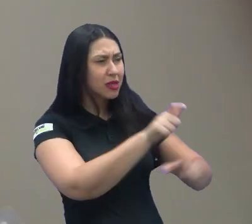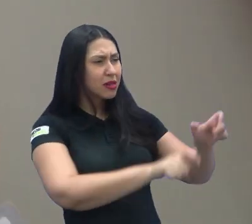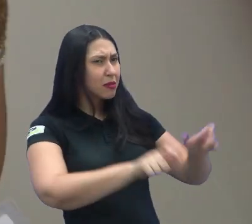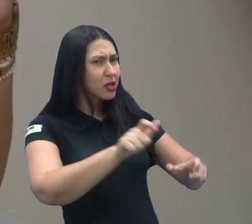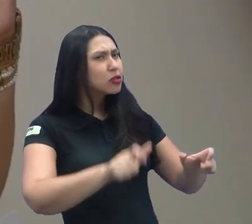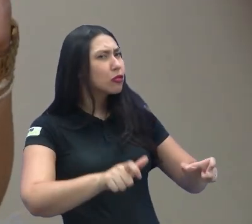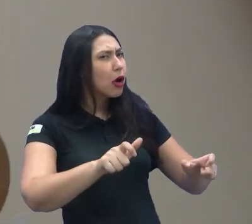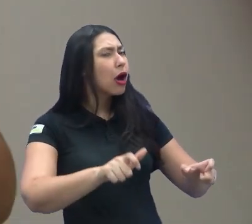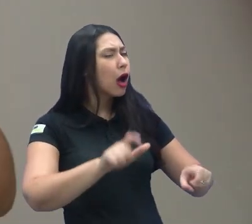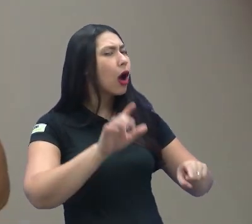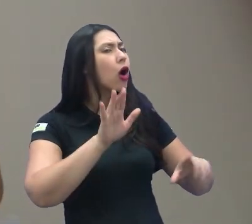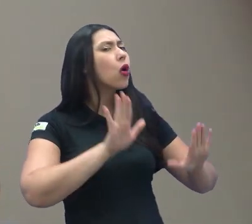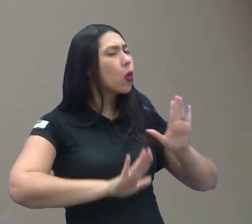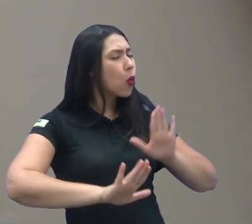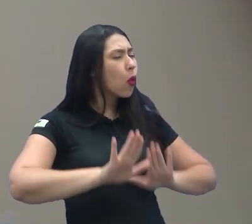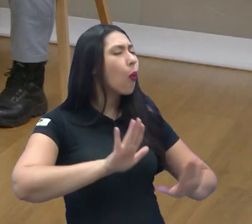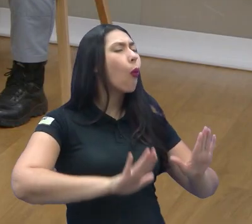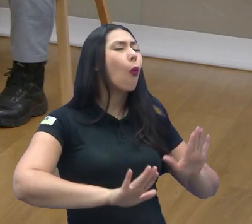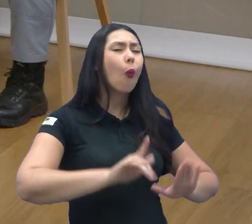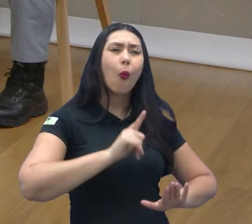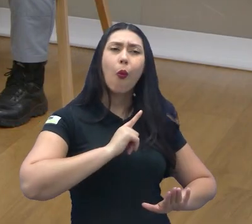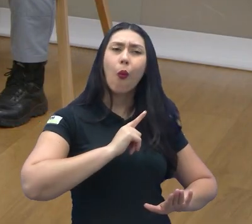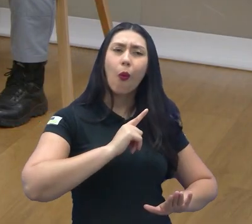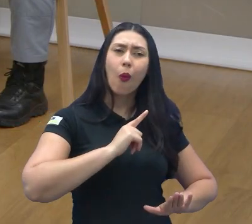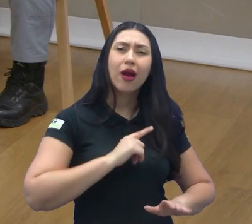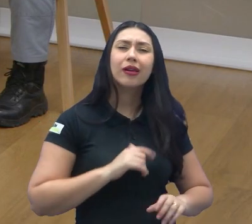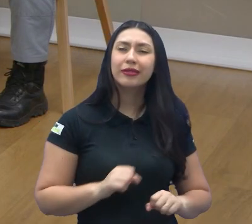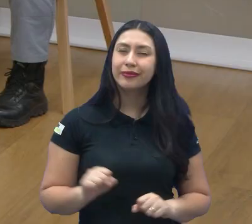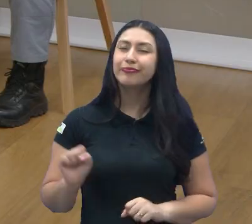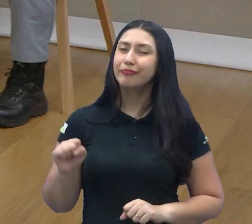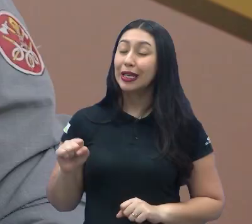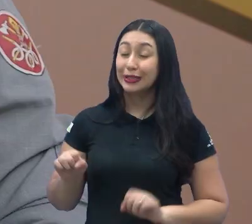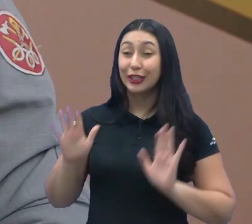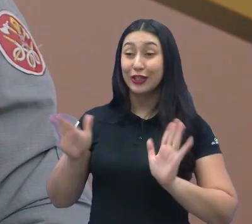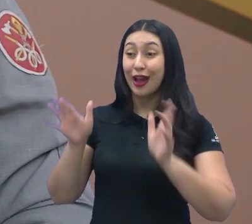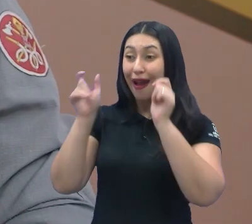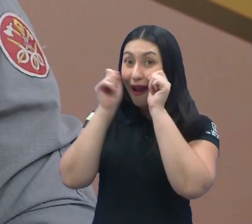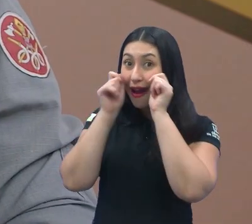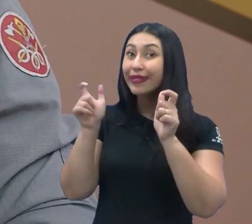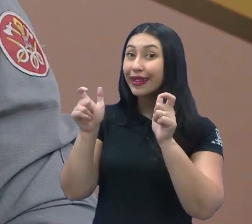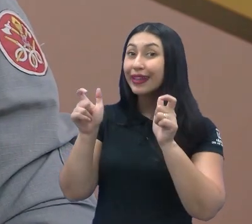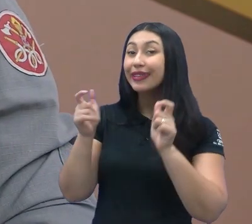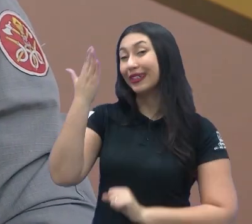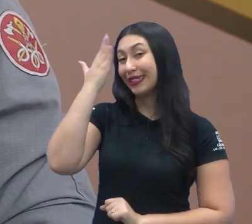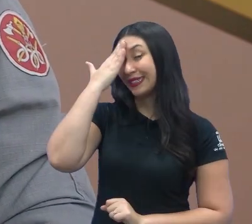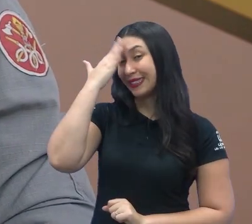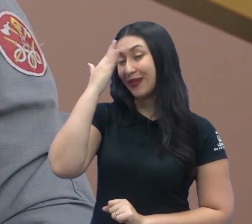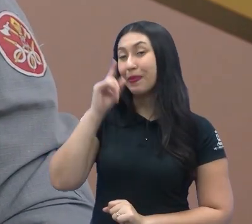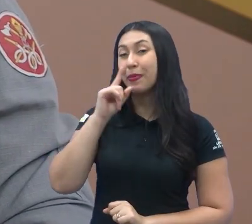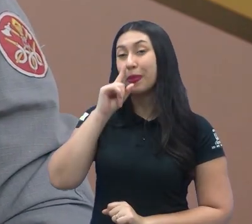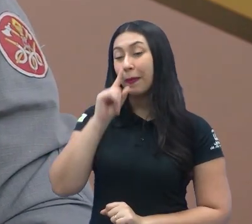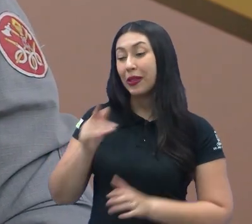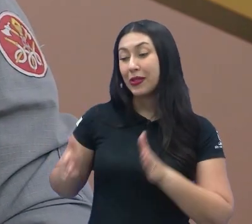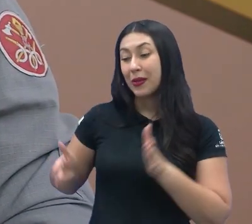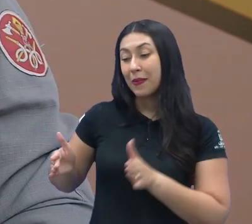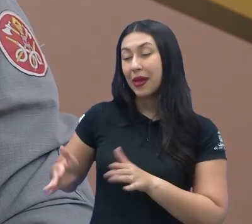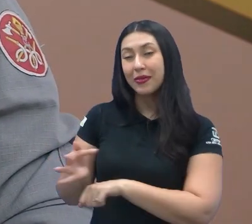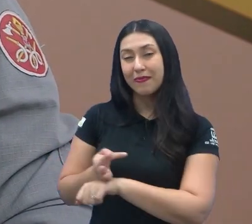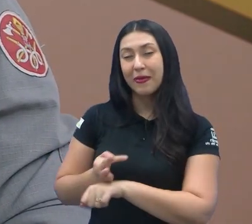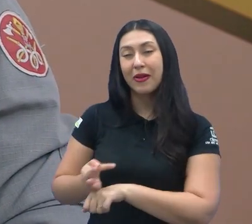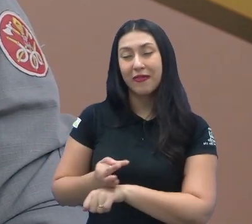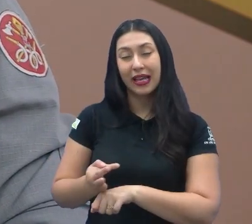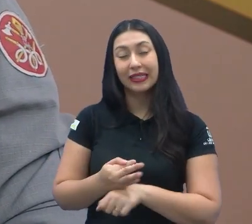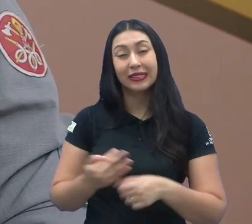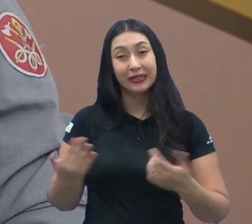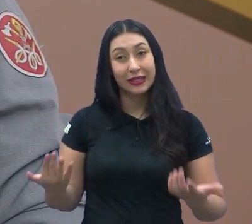estão cuidadosos nesse período de férias, né, Tenente? Sim, estão atentos, sabem dos riscos, né, desse período de férias, criançada em casa, então, sim,